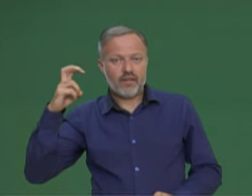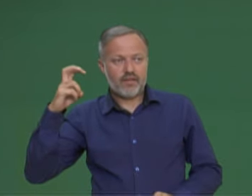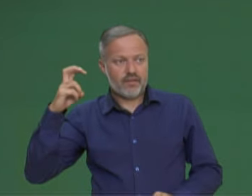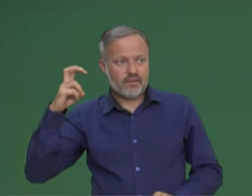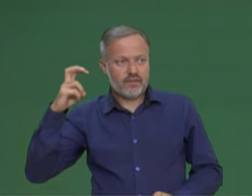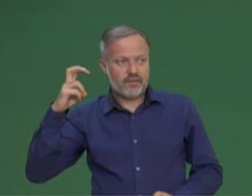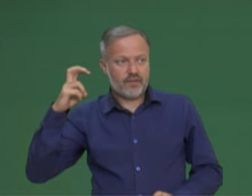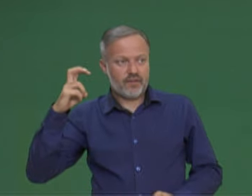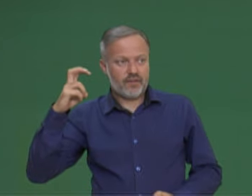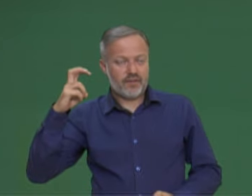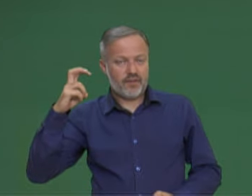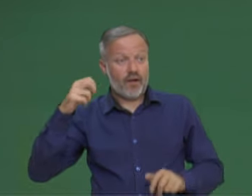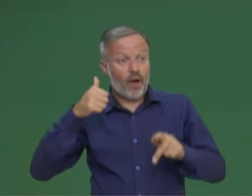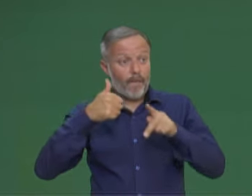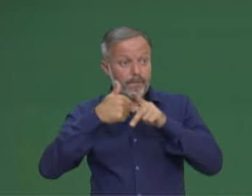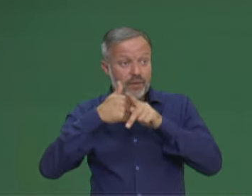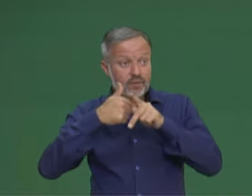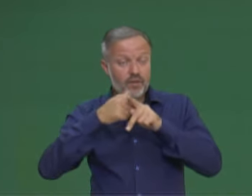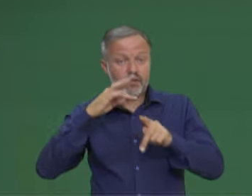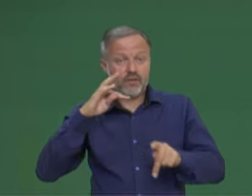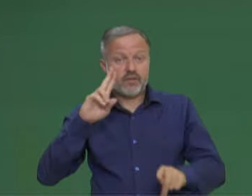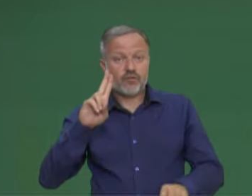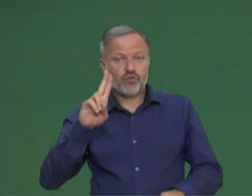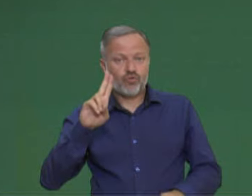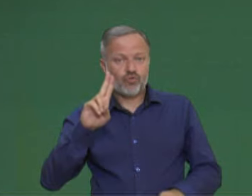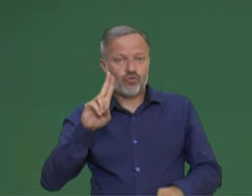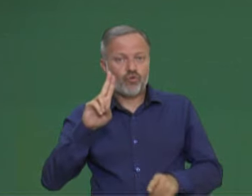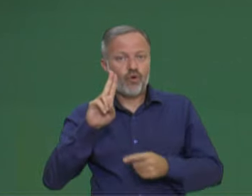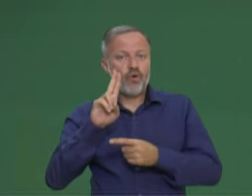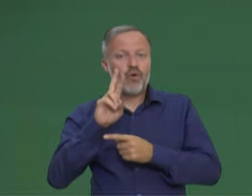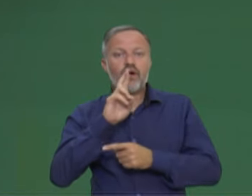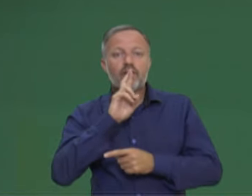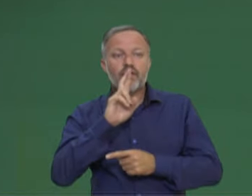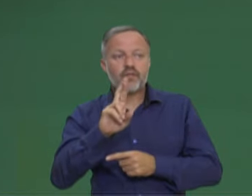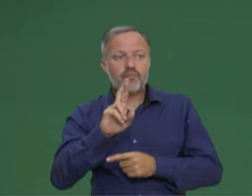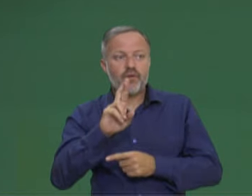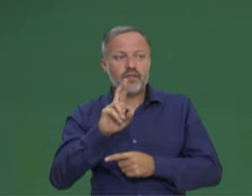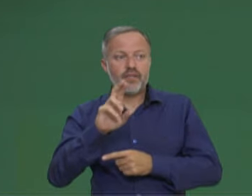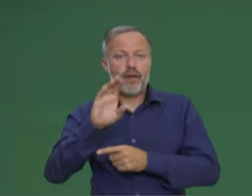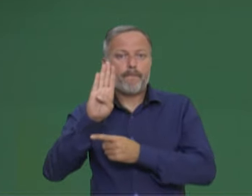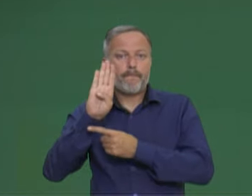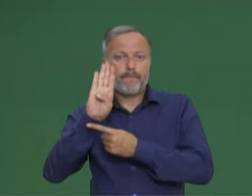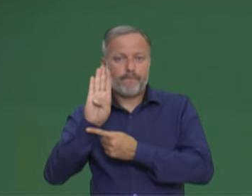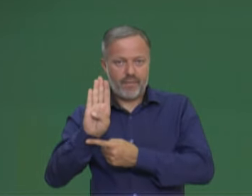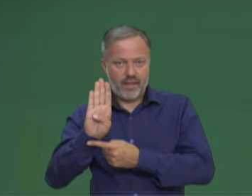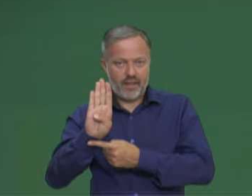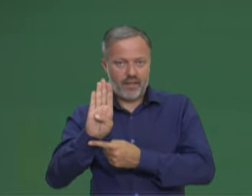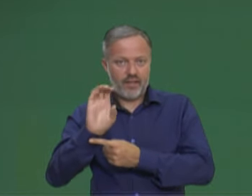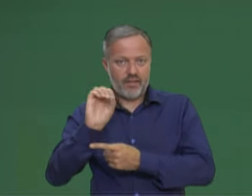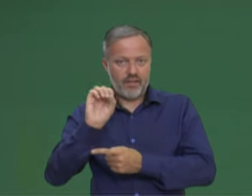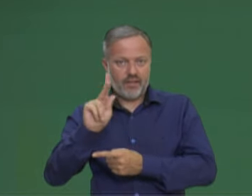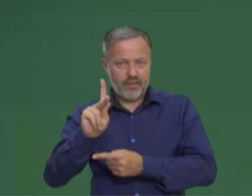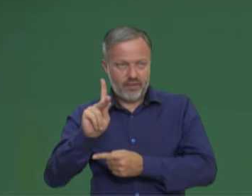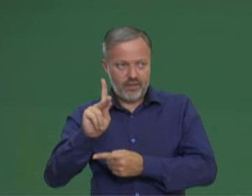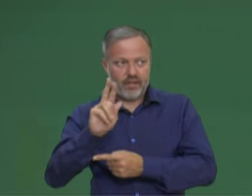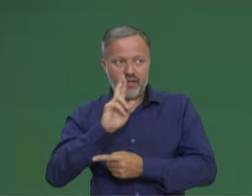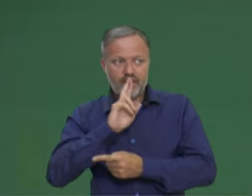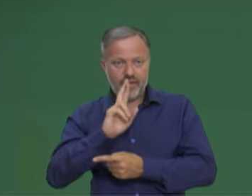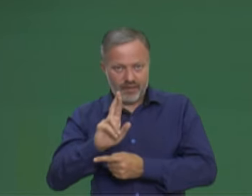pronombre tu expressa menos formalidade, ou seja, mais informal, ok?